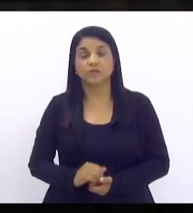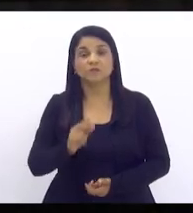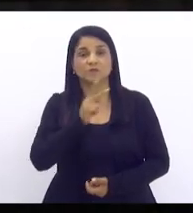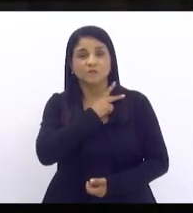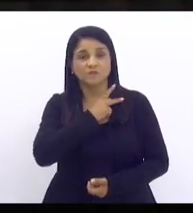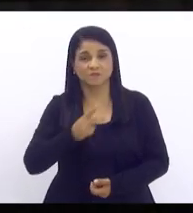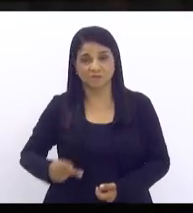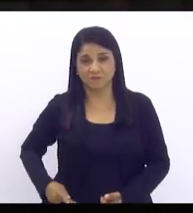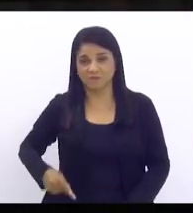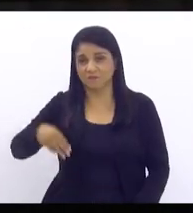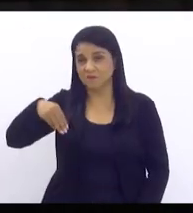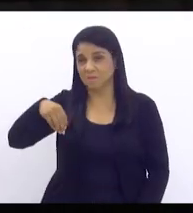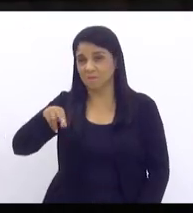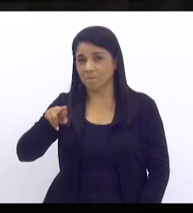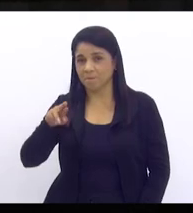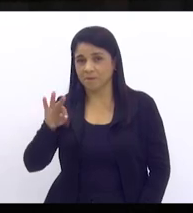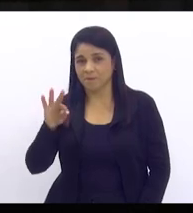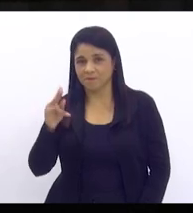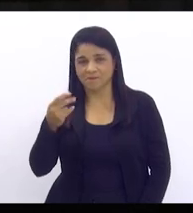Presidenta Marta Rocha, obrigada.